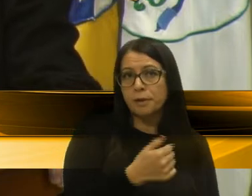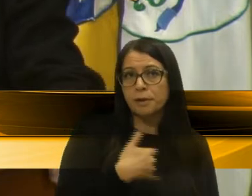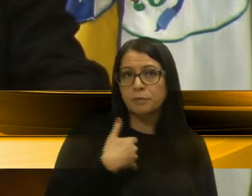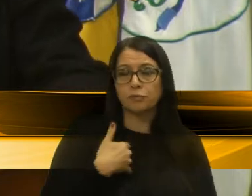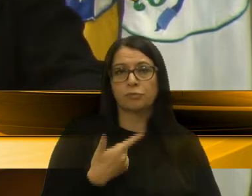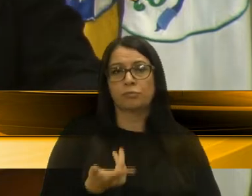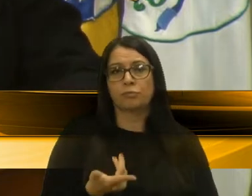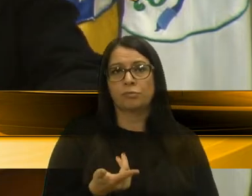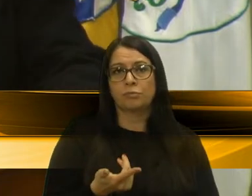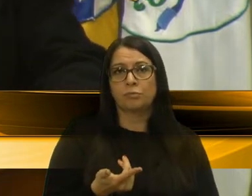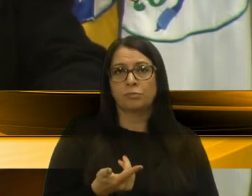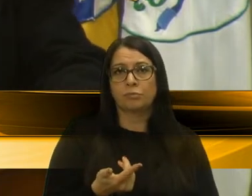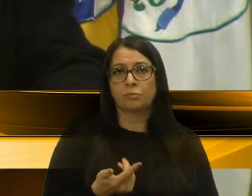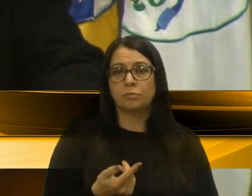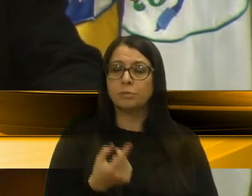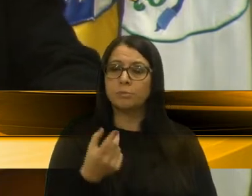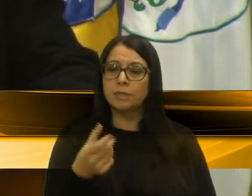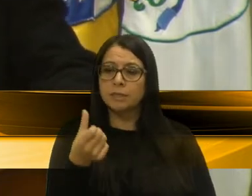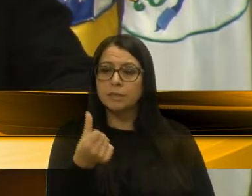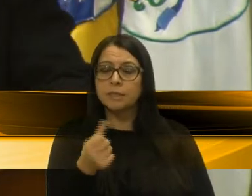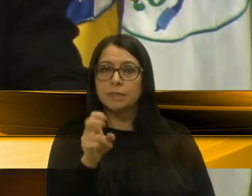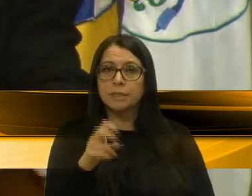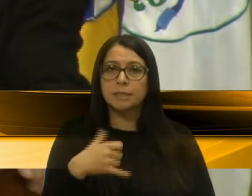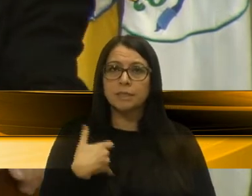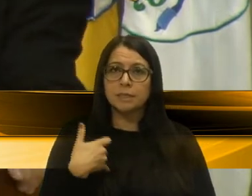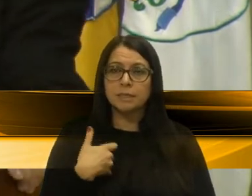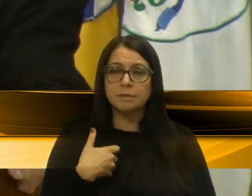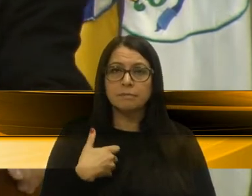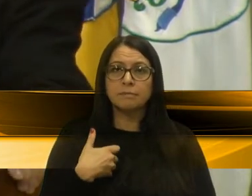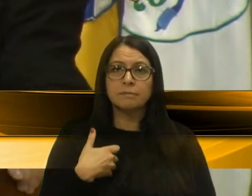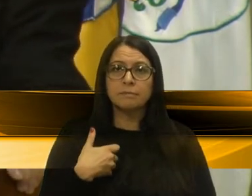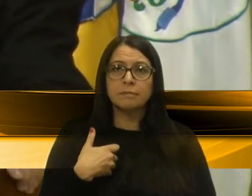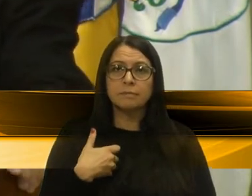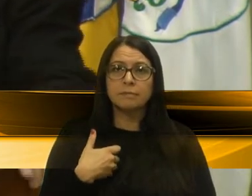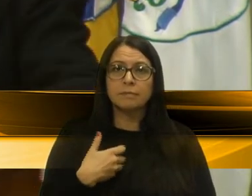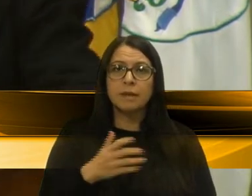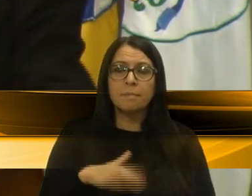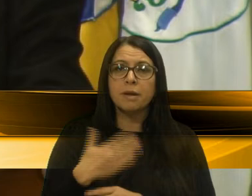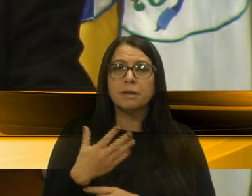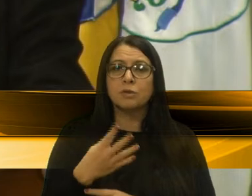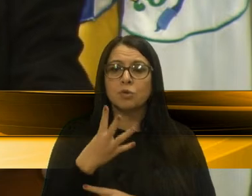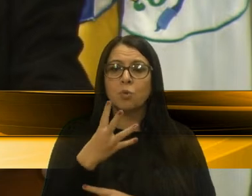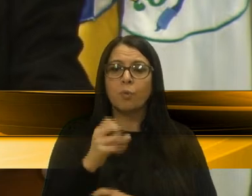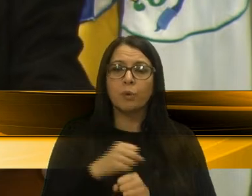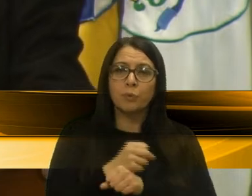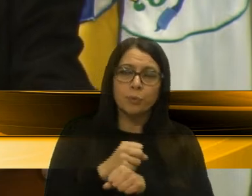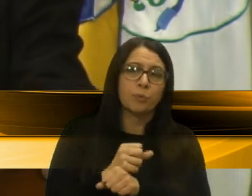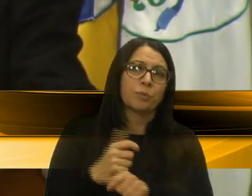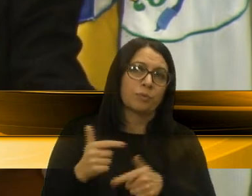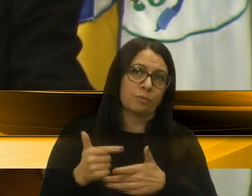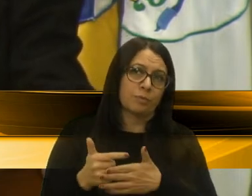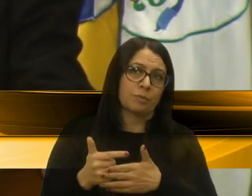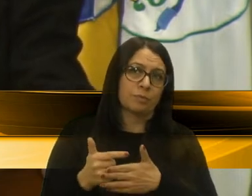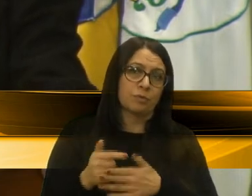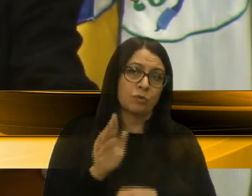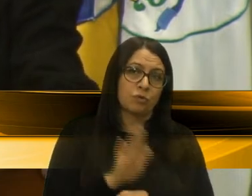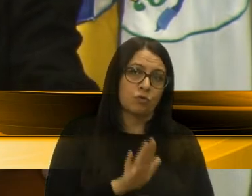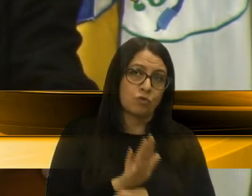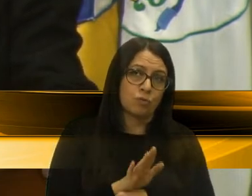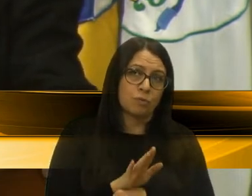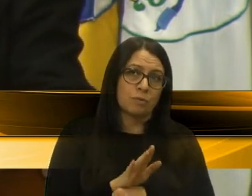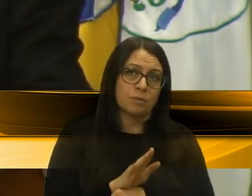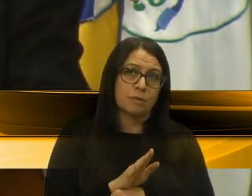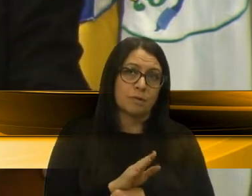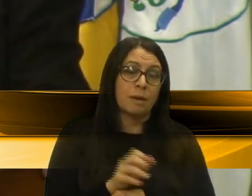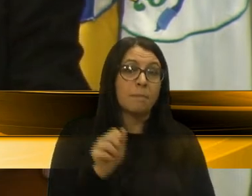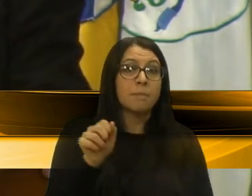idade, para chegar aos 65, são mais de 40 anos de trabalho e de contribuição para